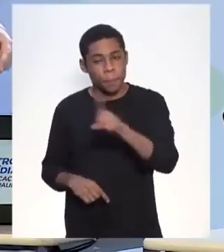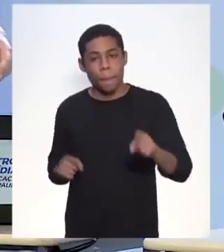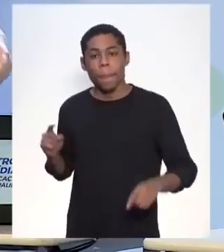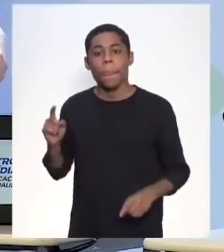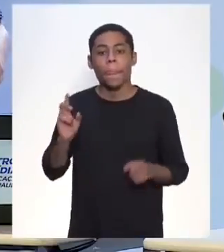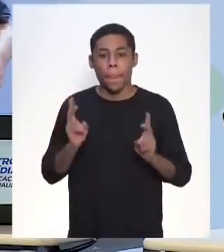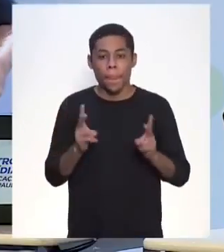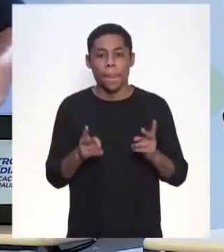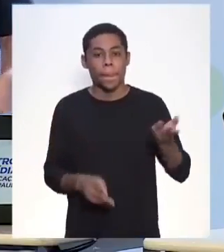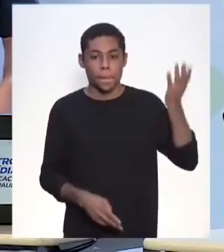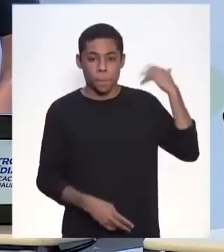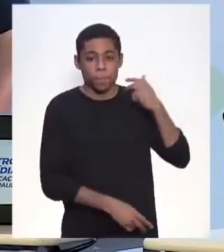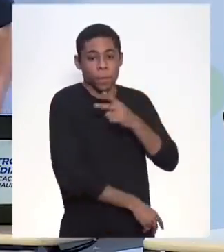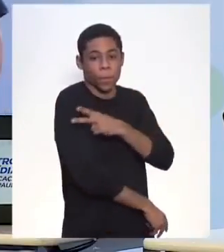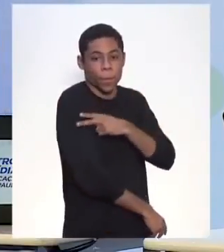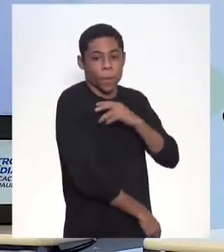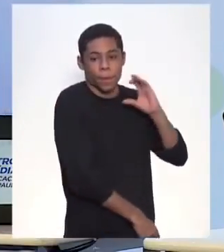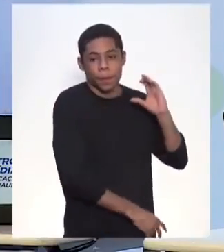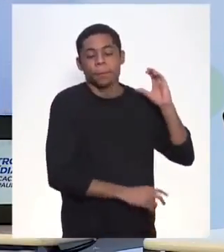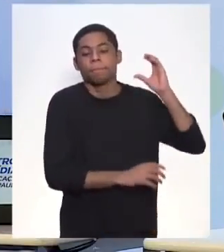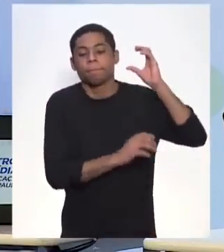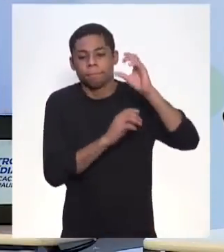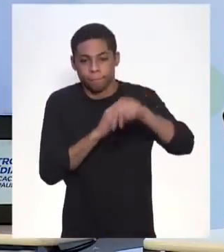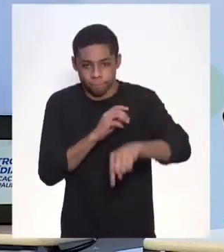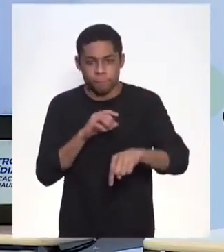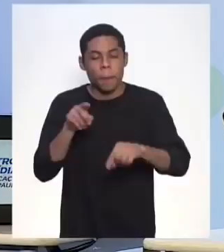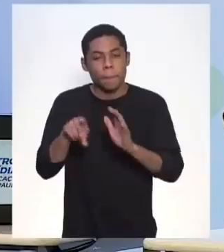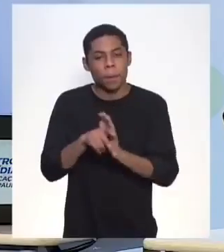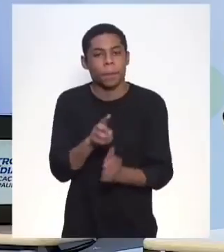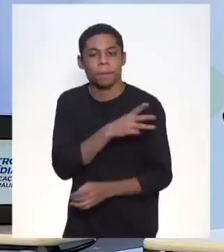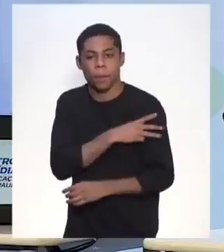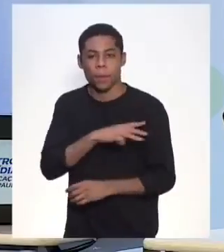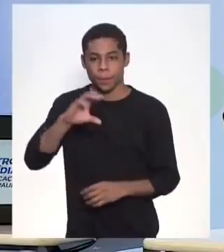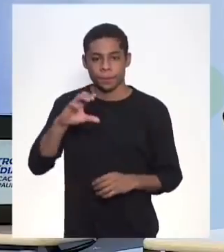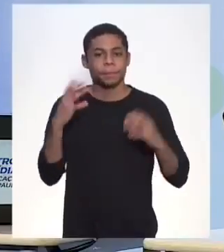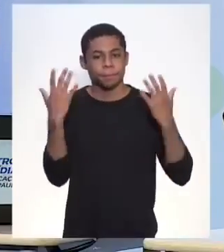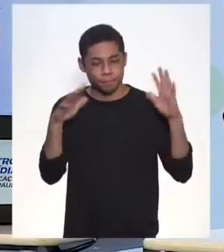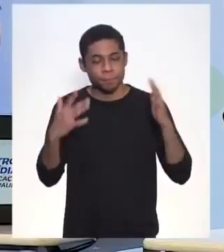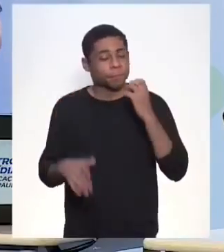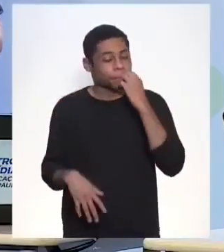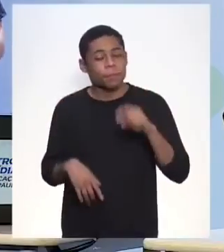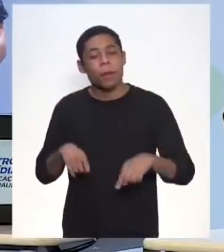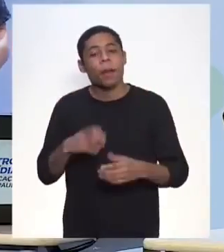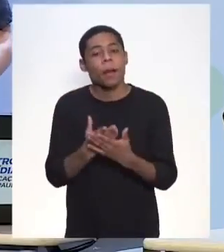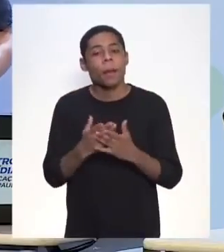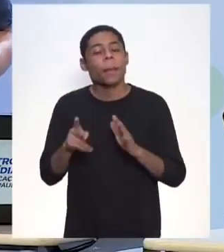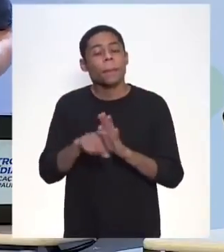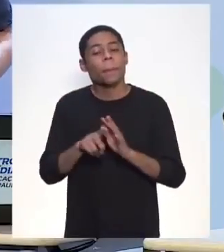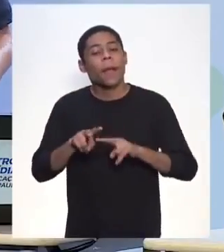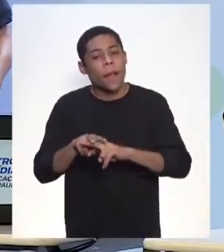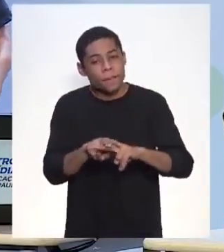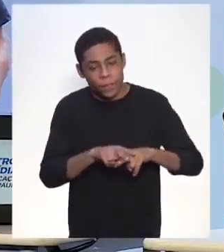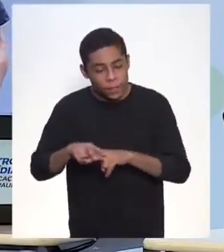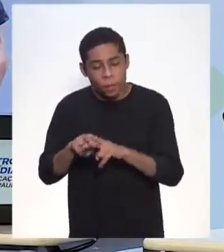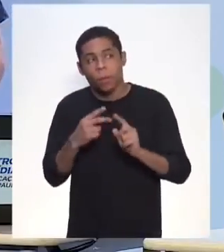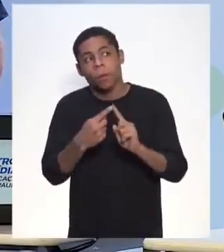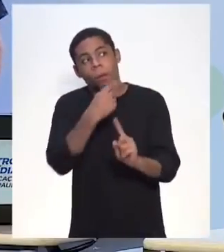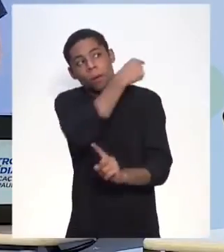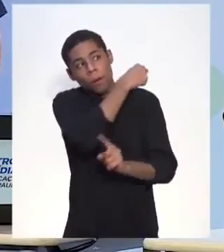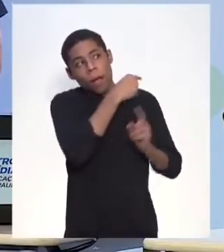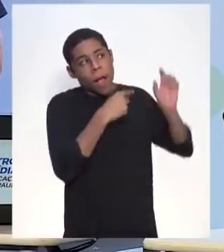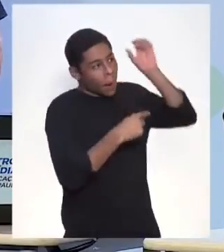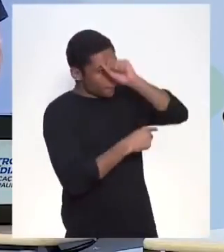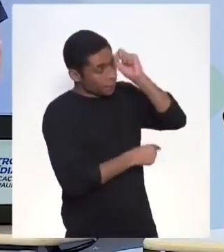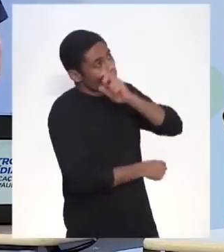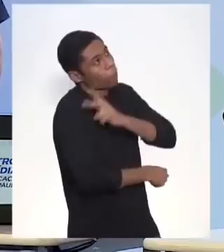vieram da segunda série, estão chegando aqui na terceira. Então hoje vai ser uma aula de revisão, uma aula de retomada daquilo que